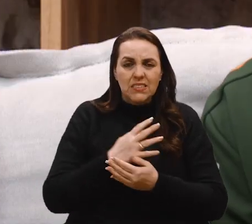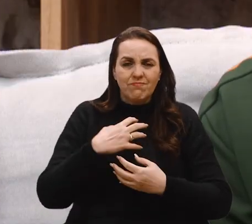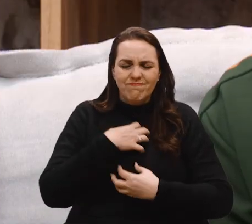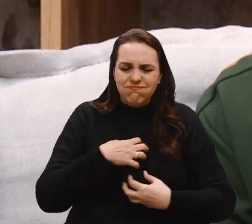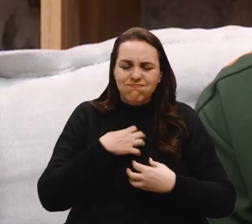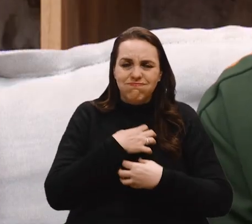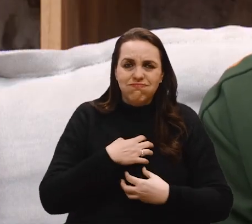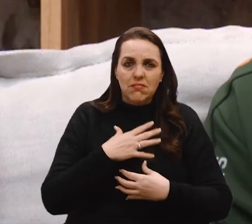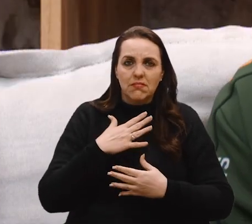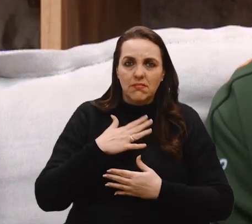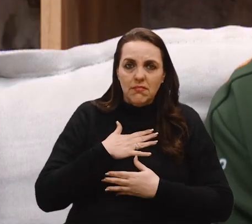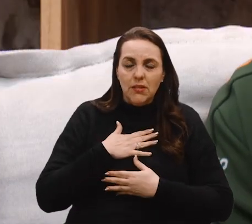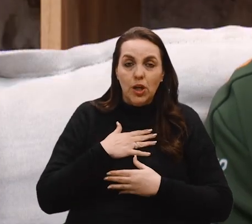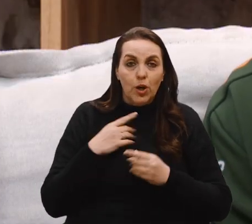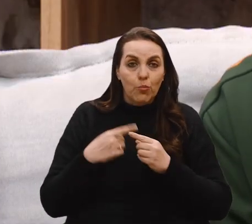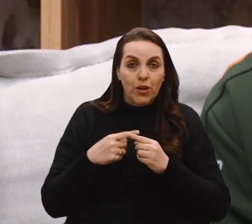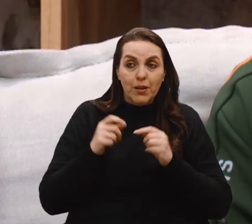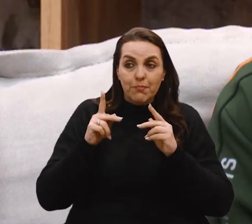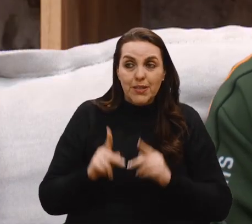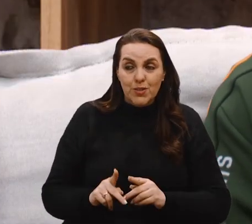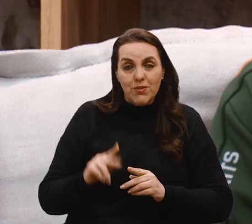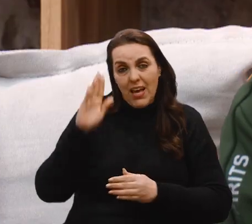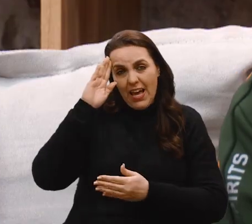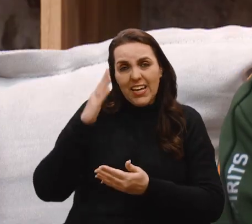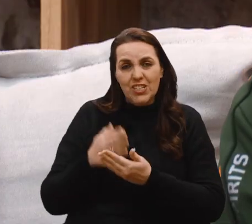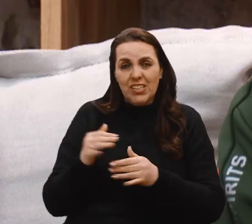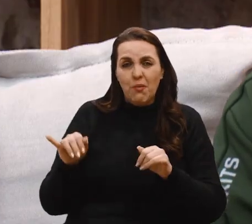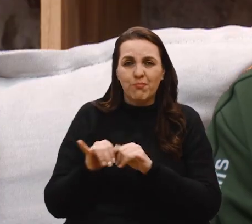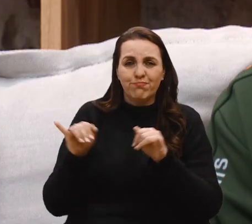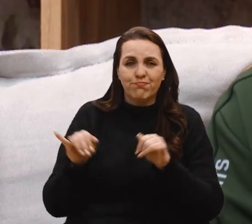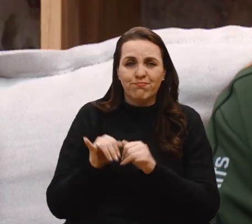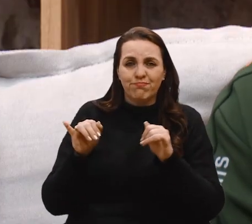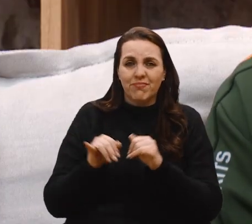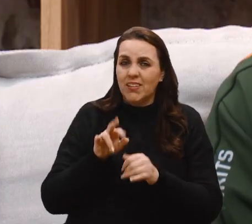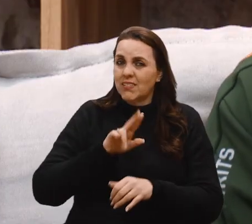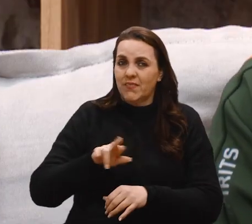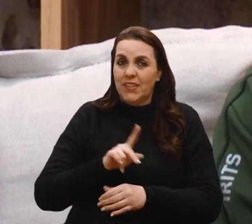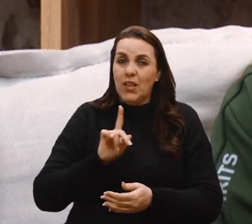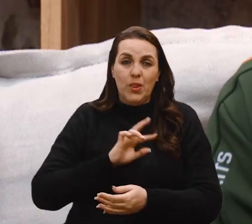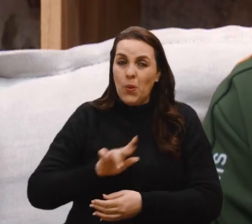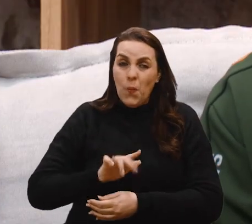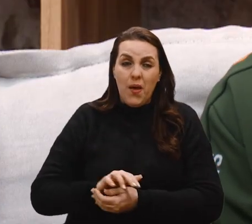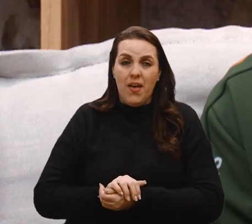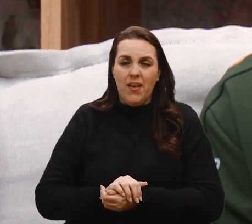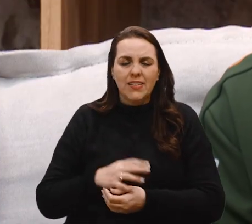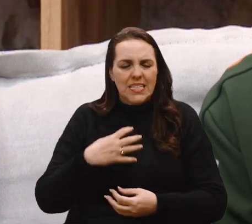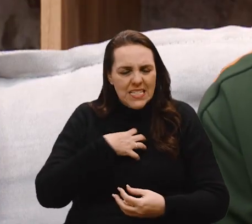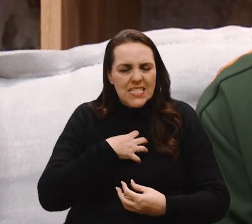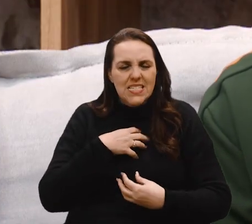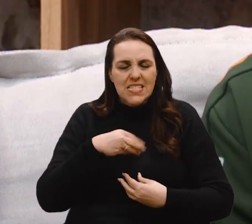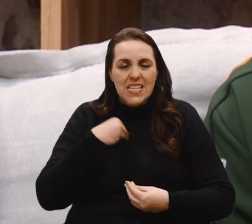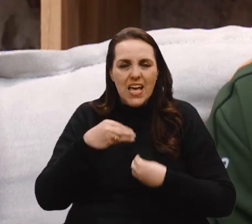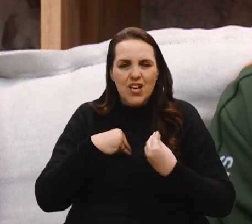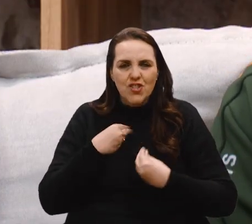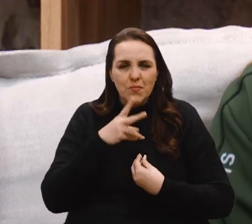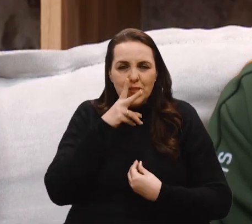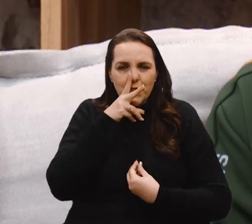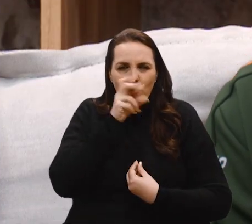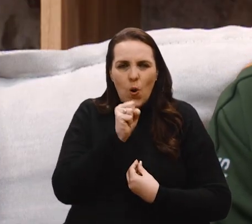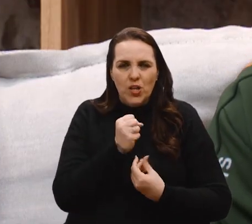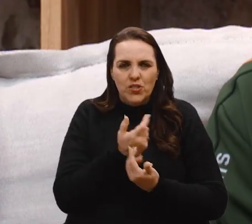é a questão de que muita gente acaba achando que é frescura e na verdade não é. A gente realmente sente isso de forma mais